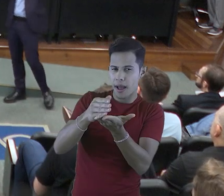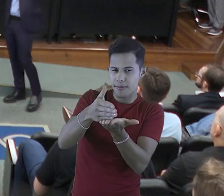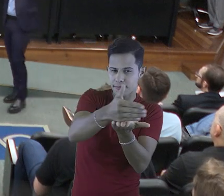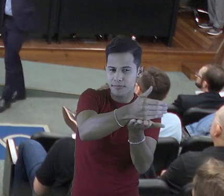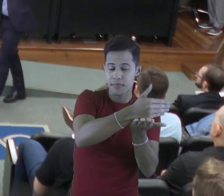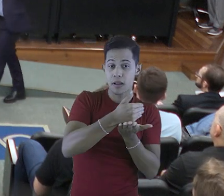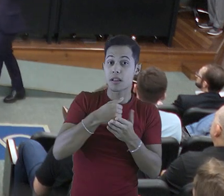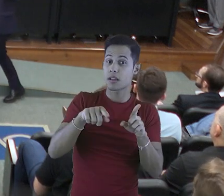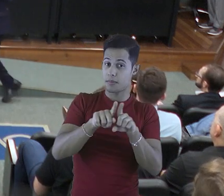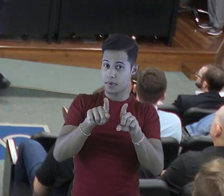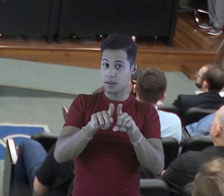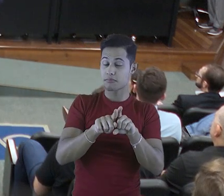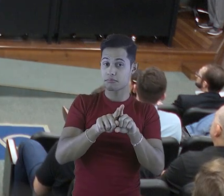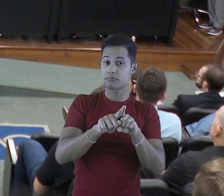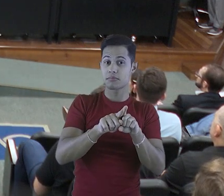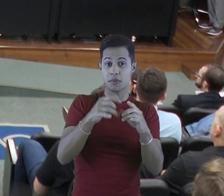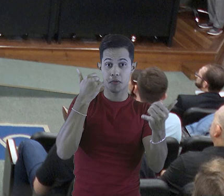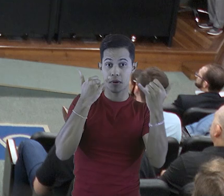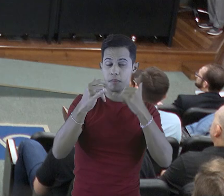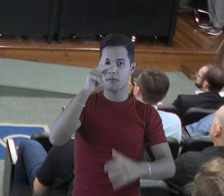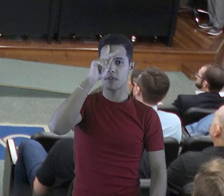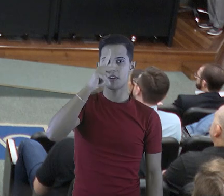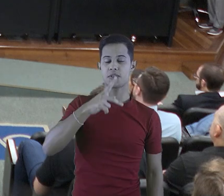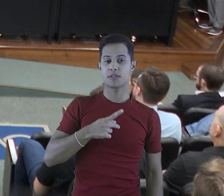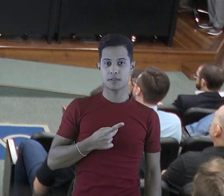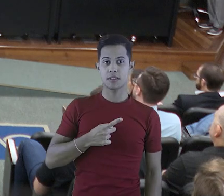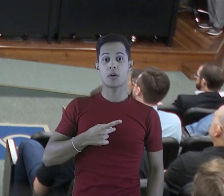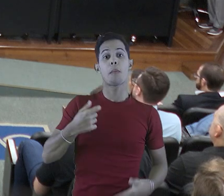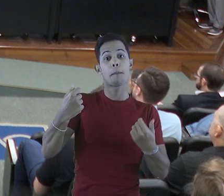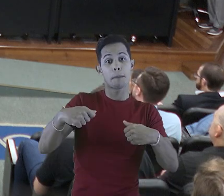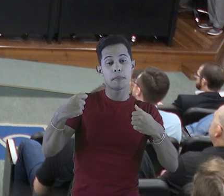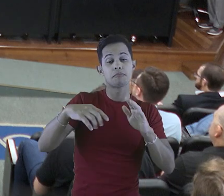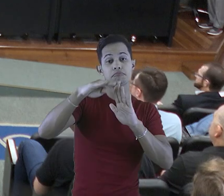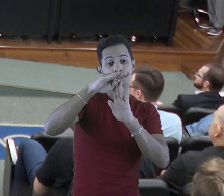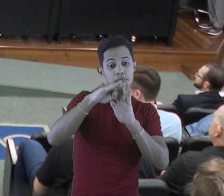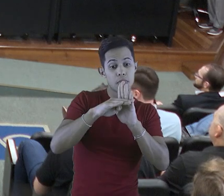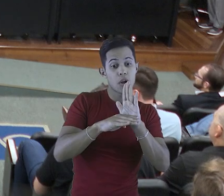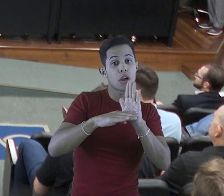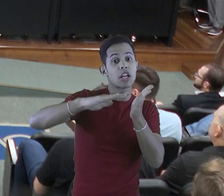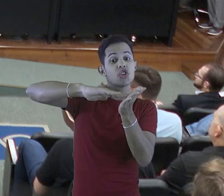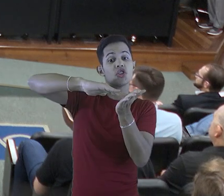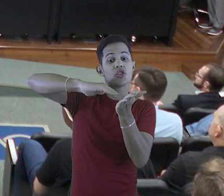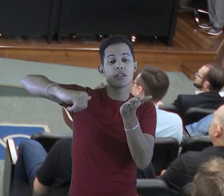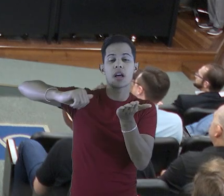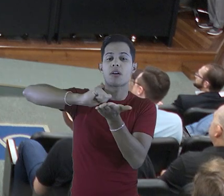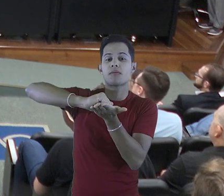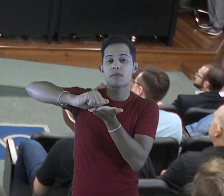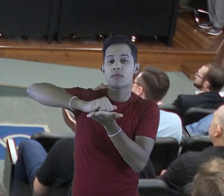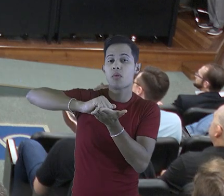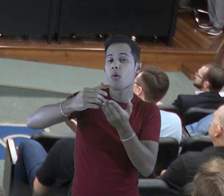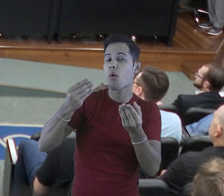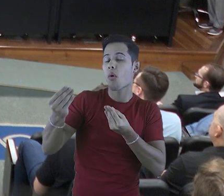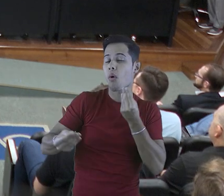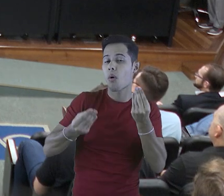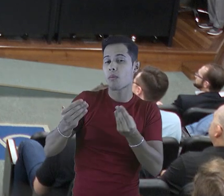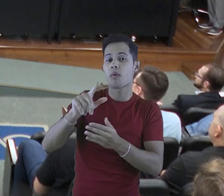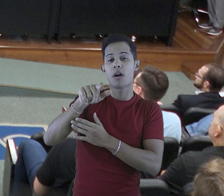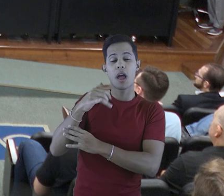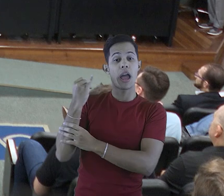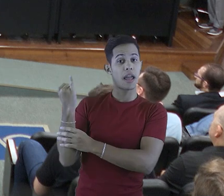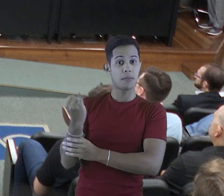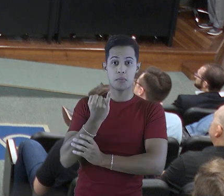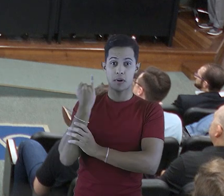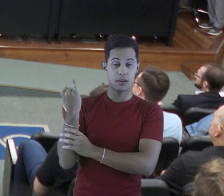pessoal. Então, vocês têm que saber o que vocês vão fazer com esta lista. O descarte desta lista é tão importante quanto